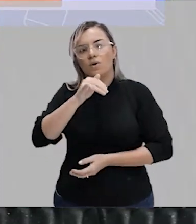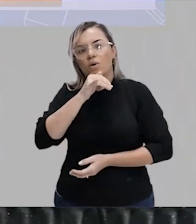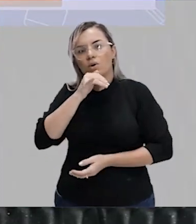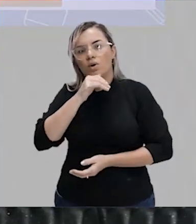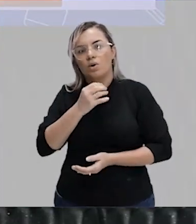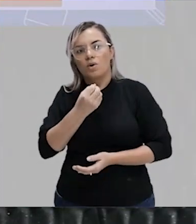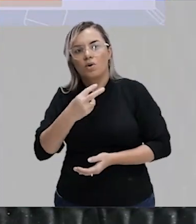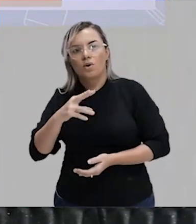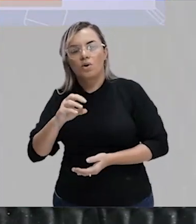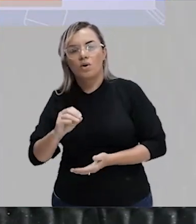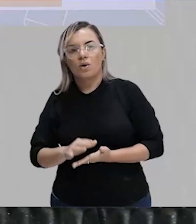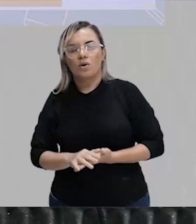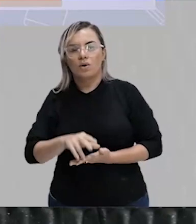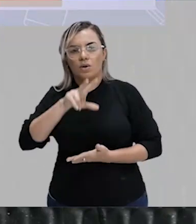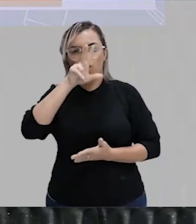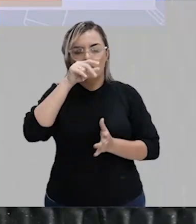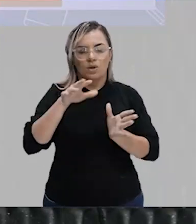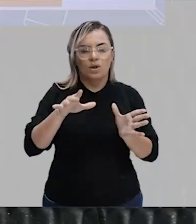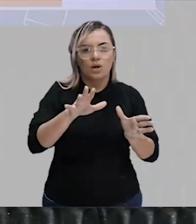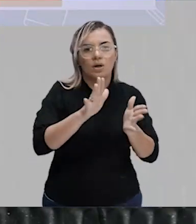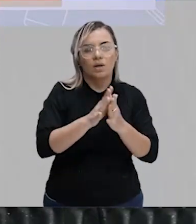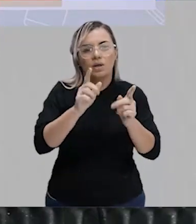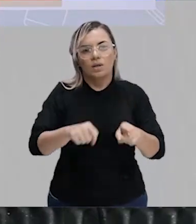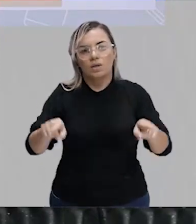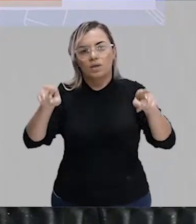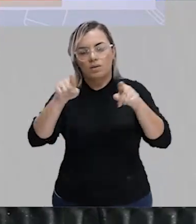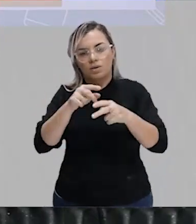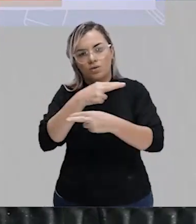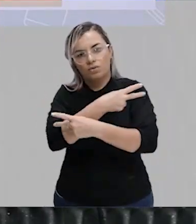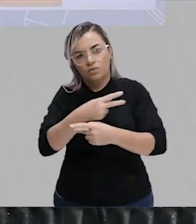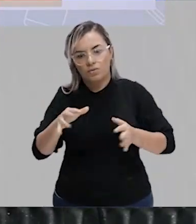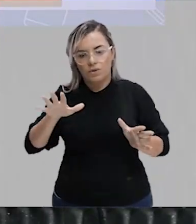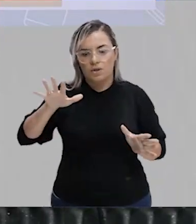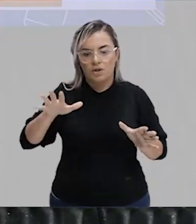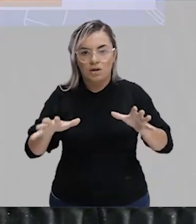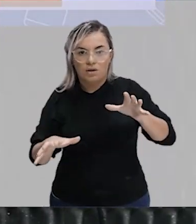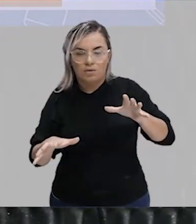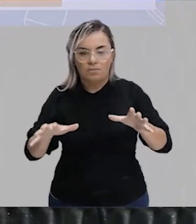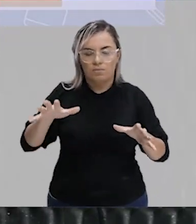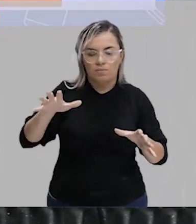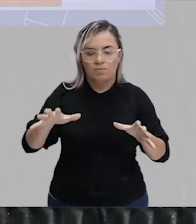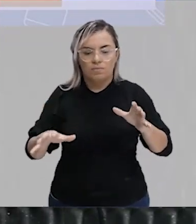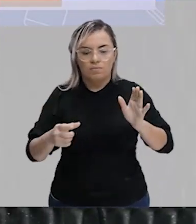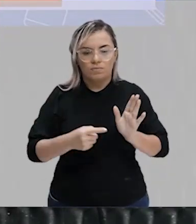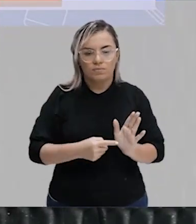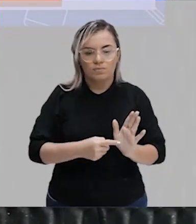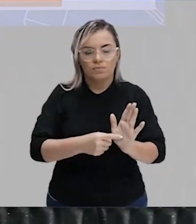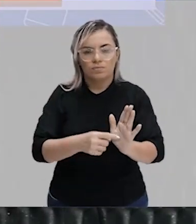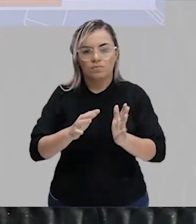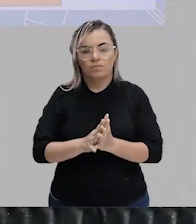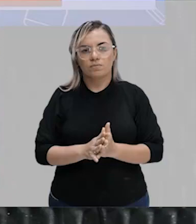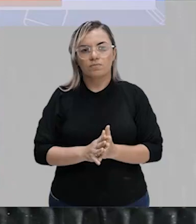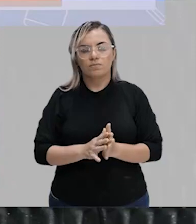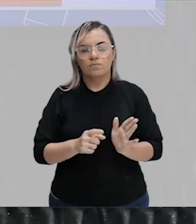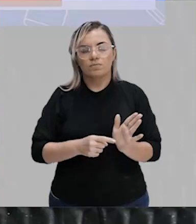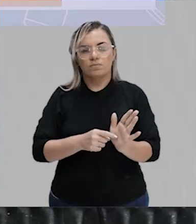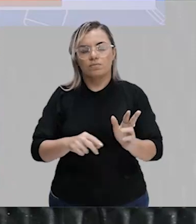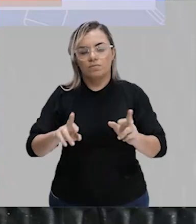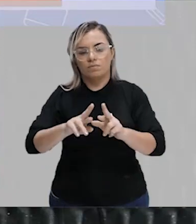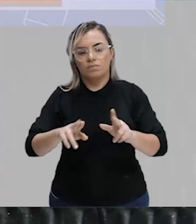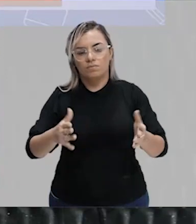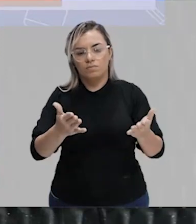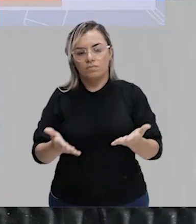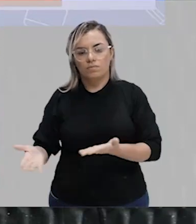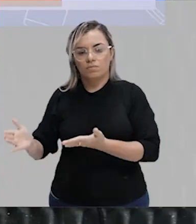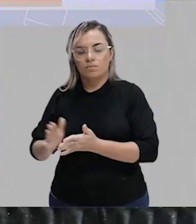ovos de aves e de répteis. Tá certo, pessoal? Então, aqui nós mostramos as diferenças entre os